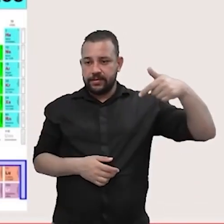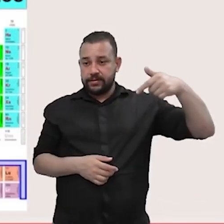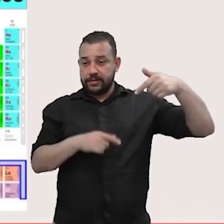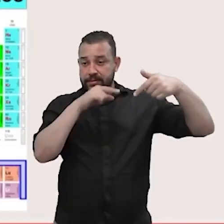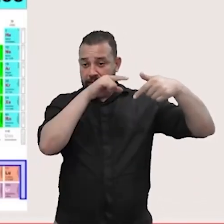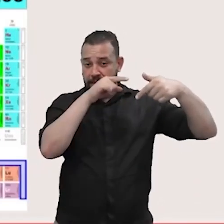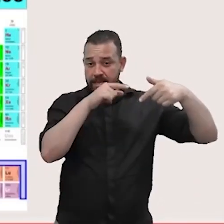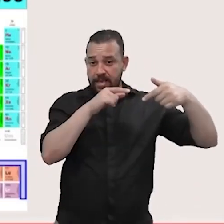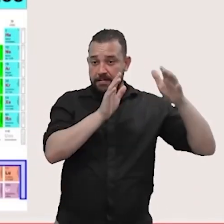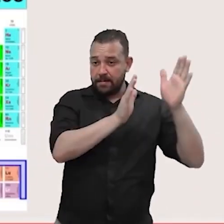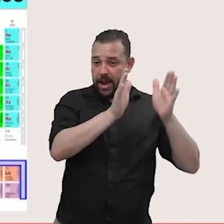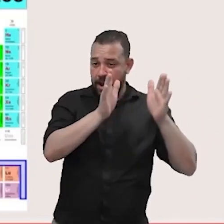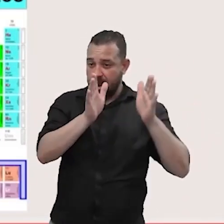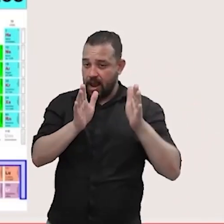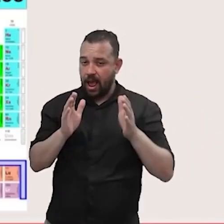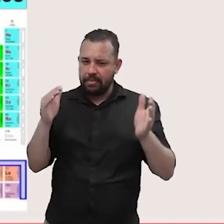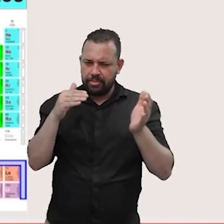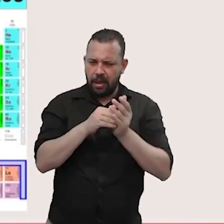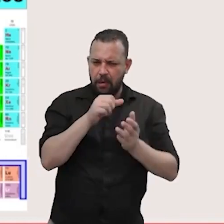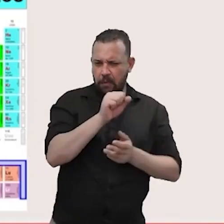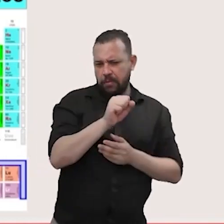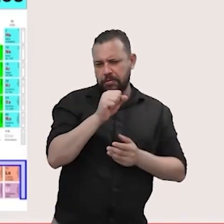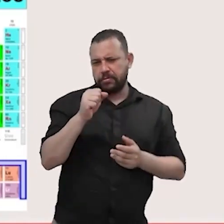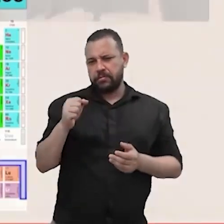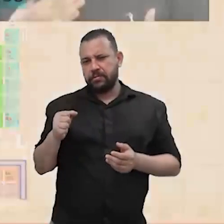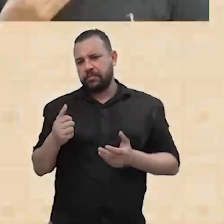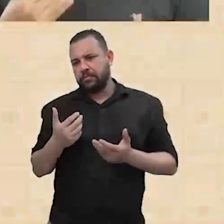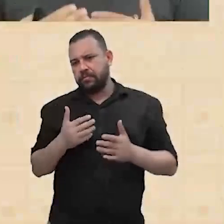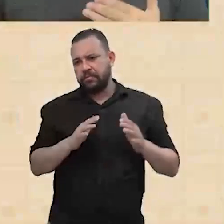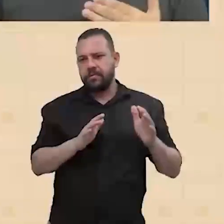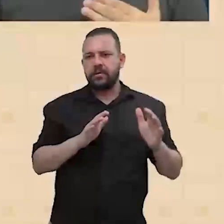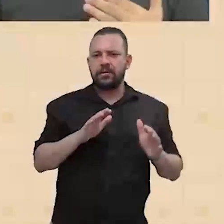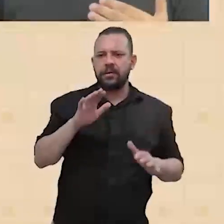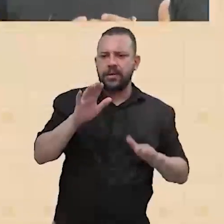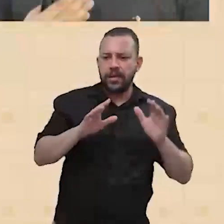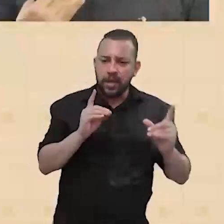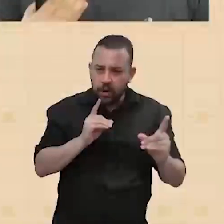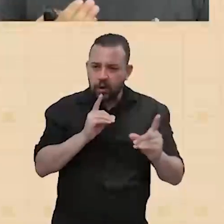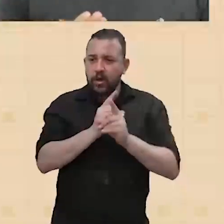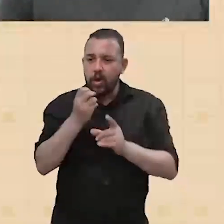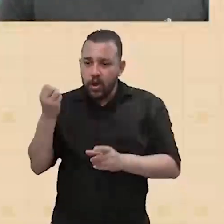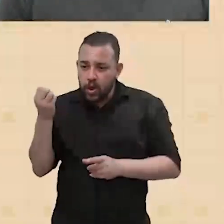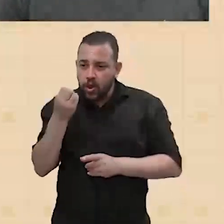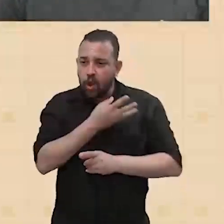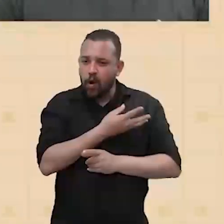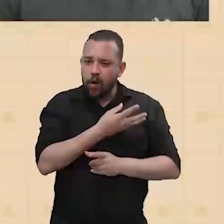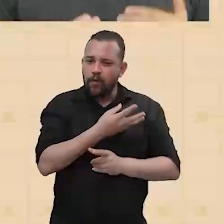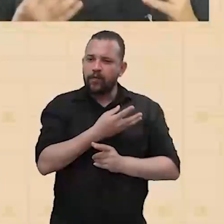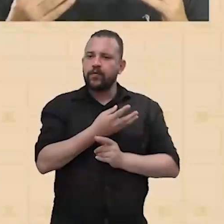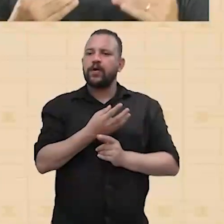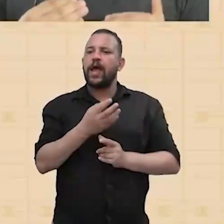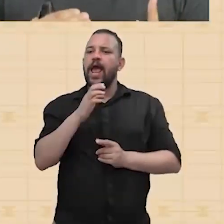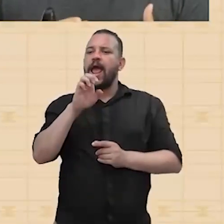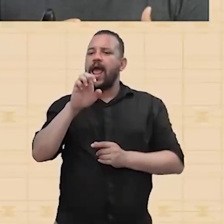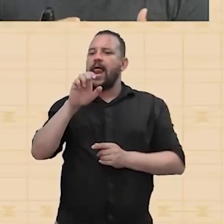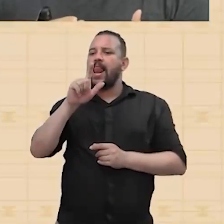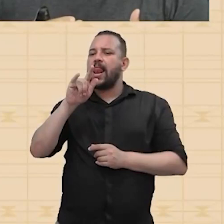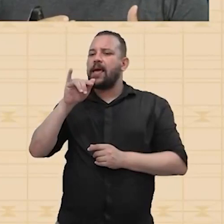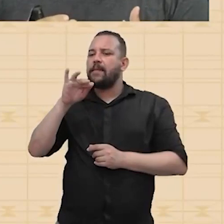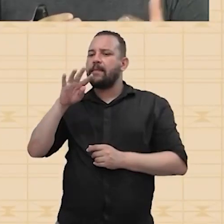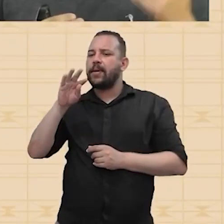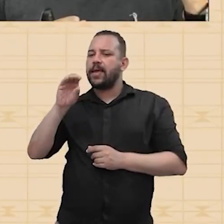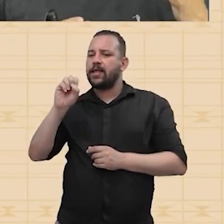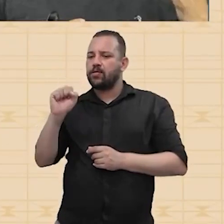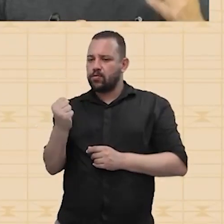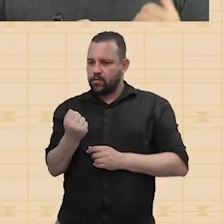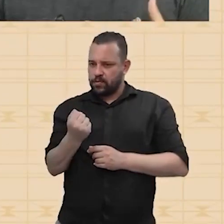7, mas isso pode ir para 8, 9 e tal. À medida que nós vamos descobrindo novos elementos químicos, esses períodos vão